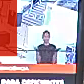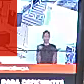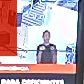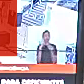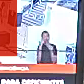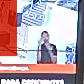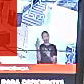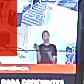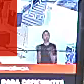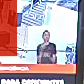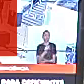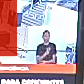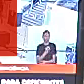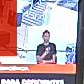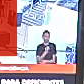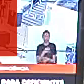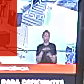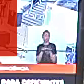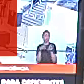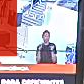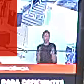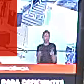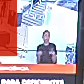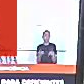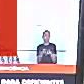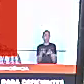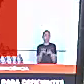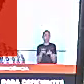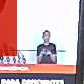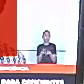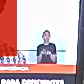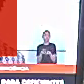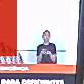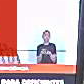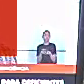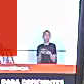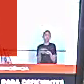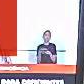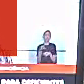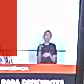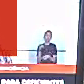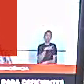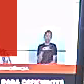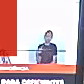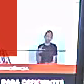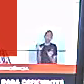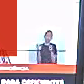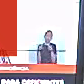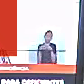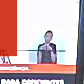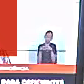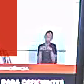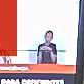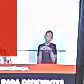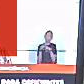na mesa, na pessoa do presidente da comissão, doutor Maurício.